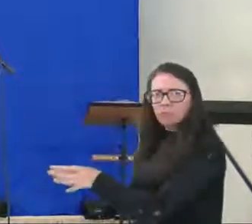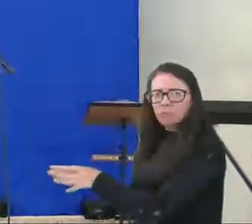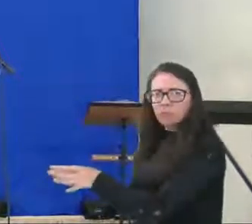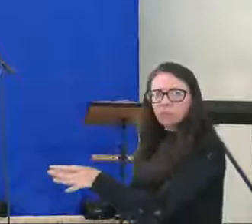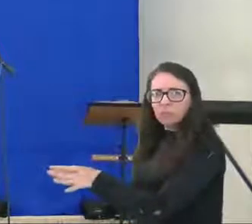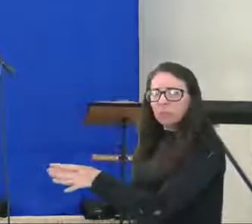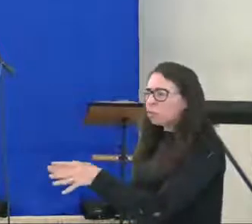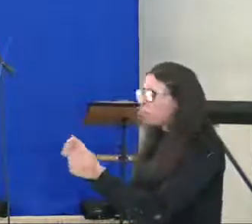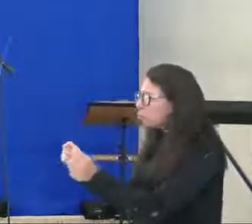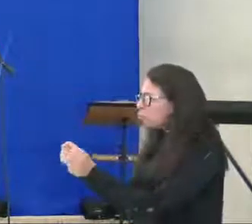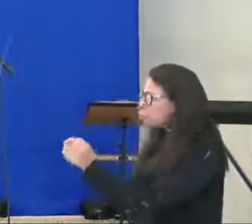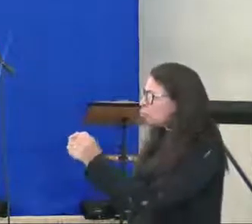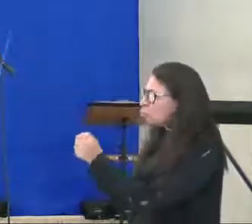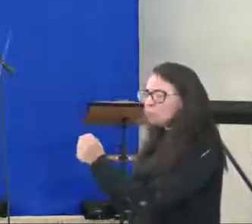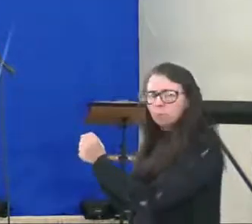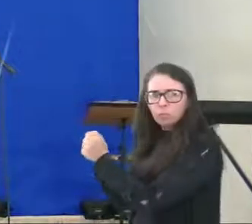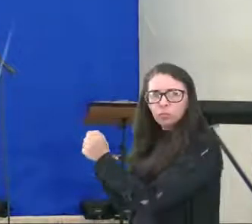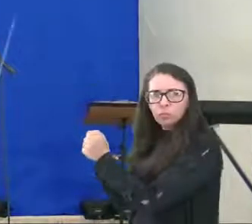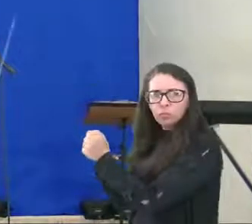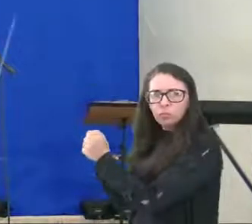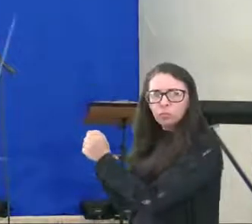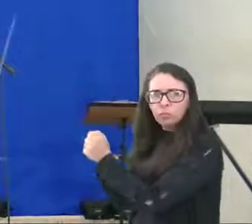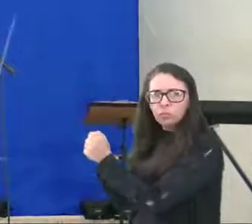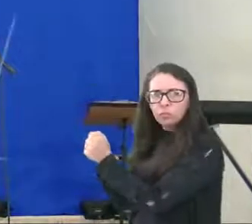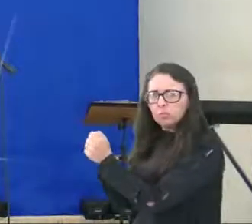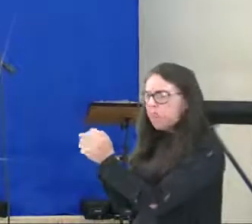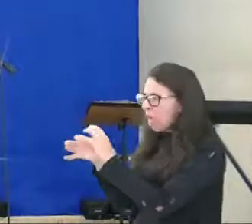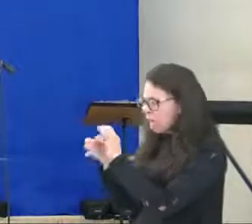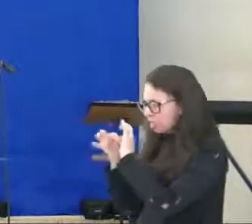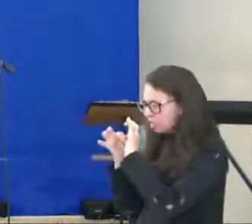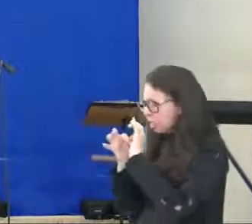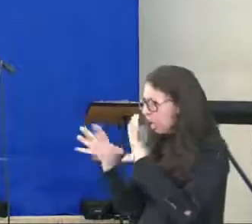só 5 minutos aqui. 1 Coríntios 12,